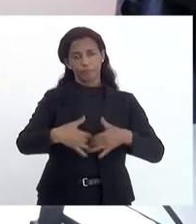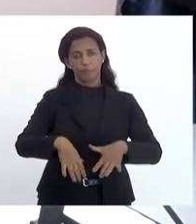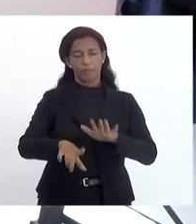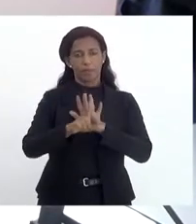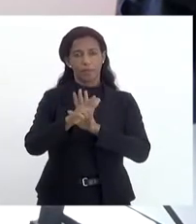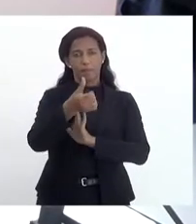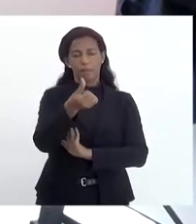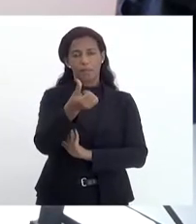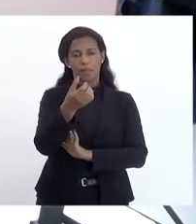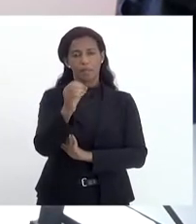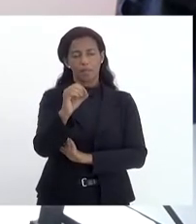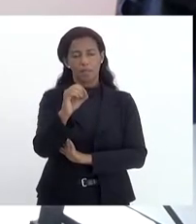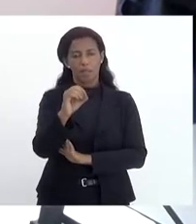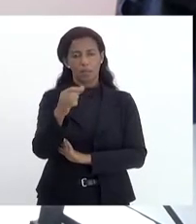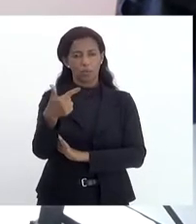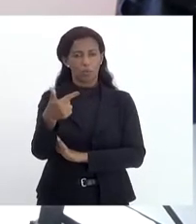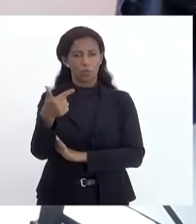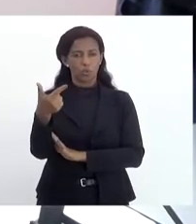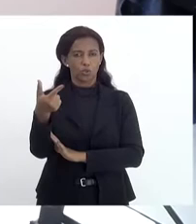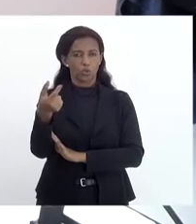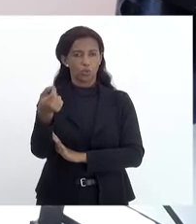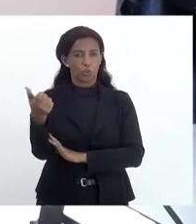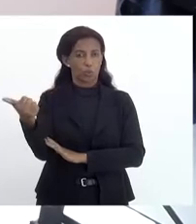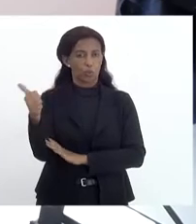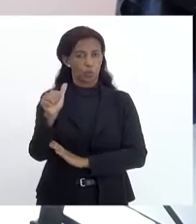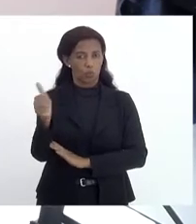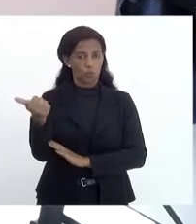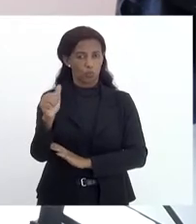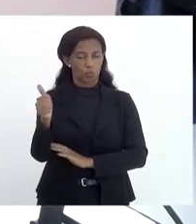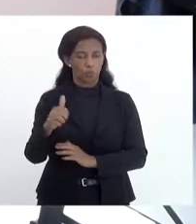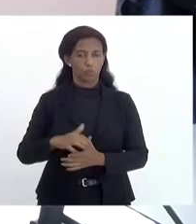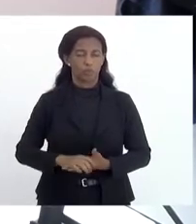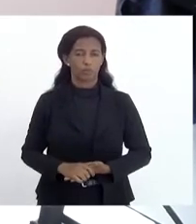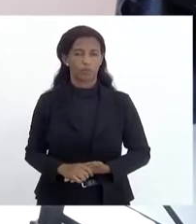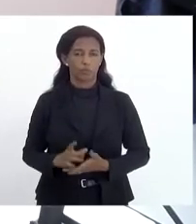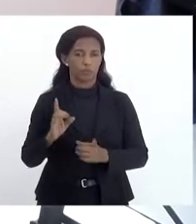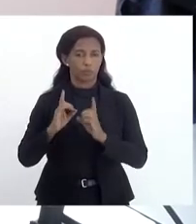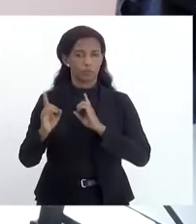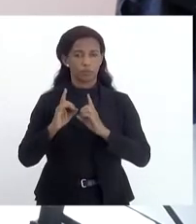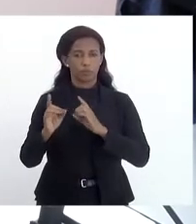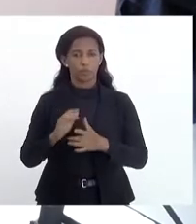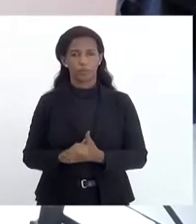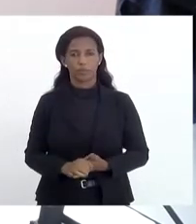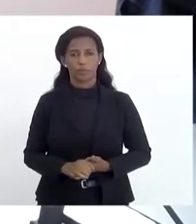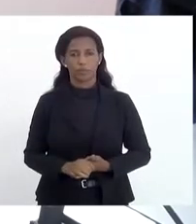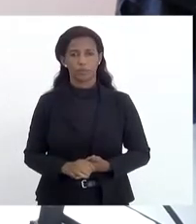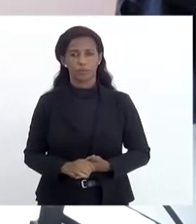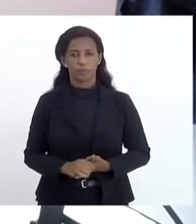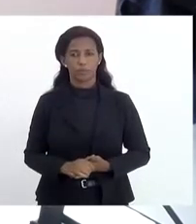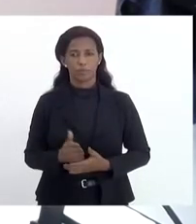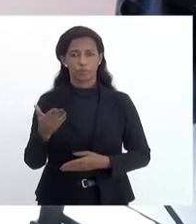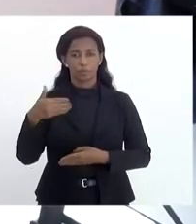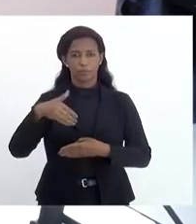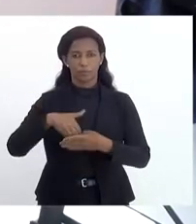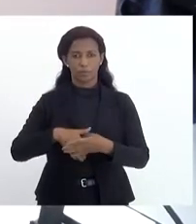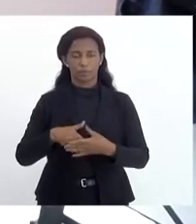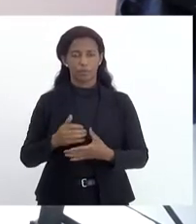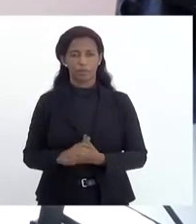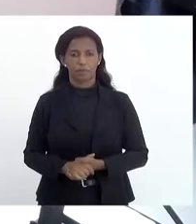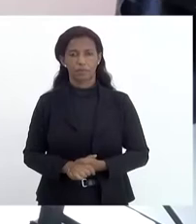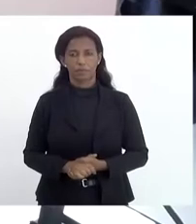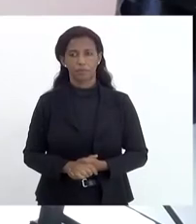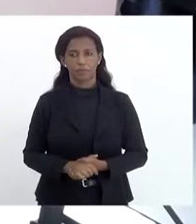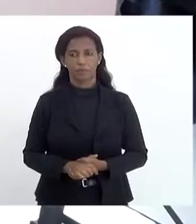lei 6052 de 23 de setembro de 2011. Em discussão, em votação,